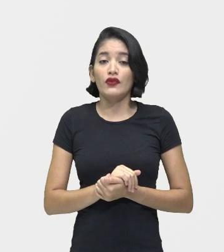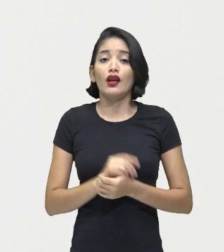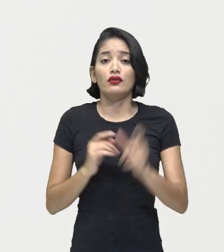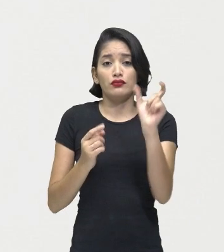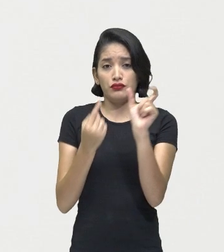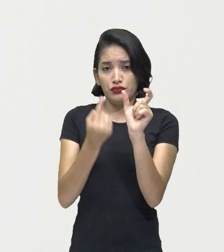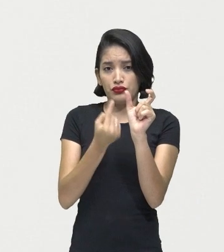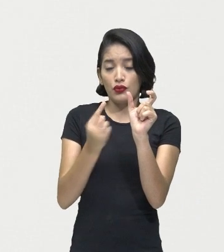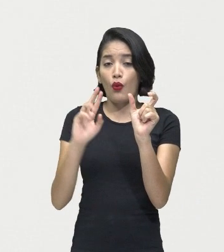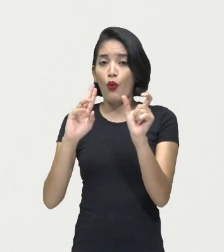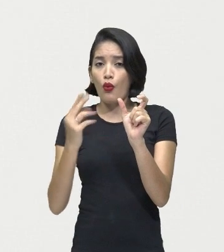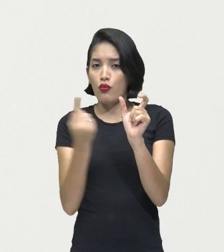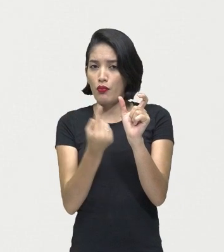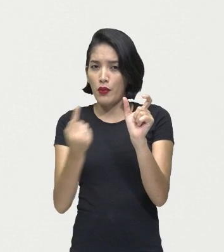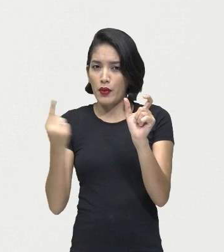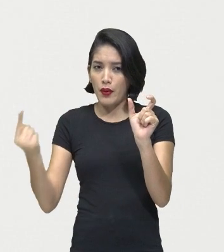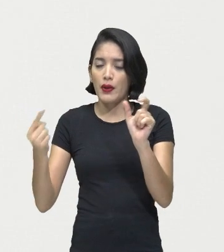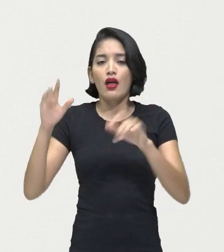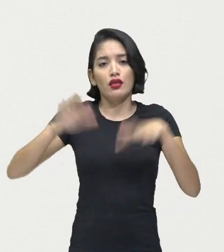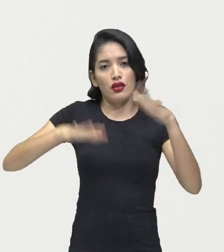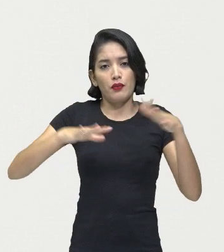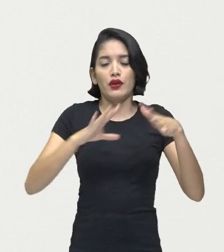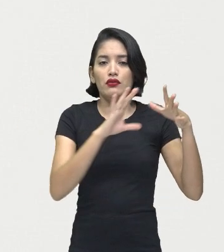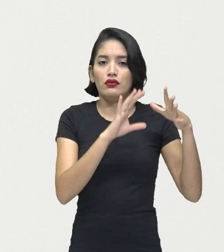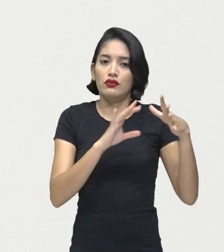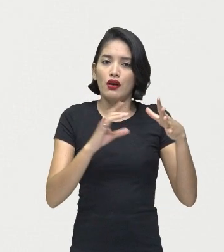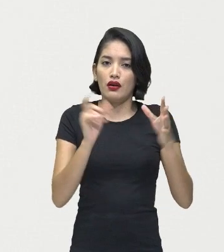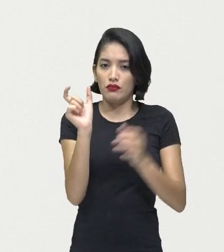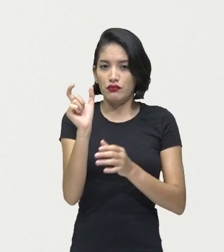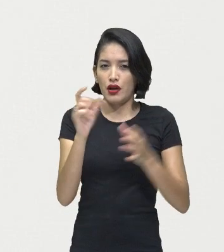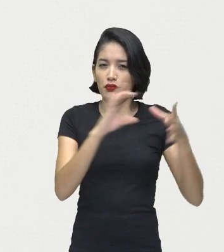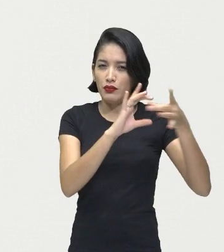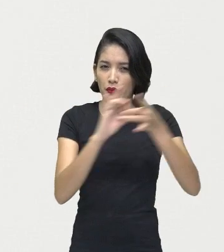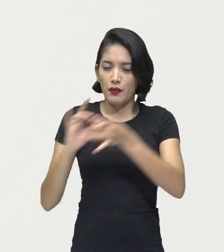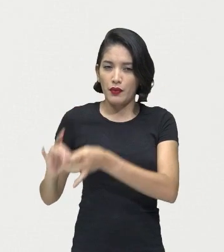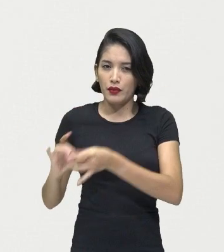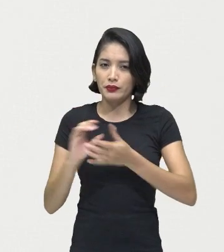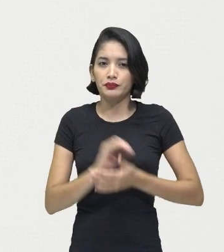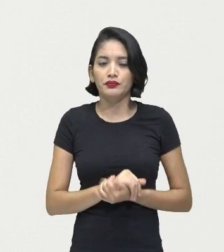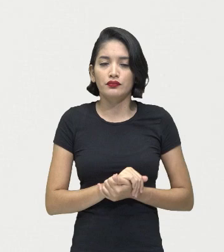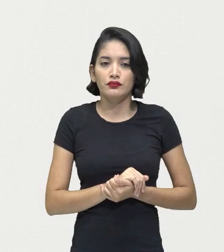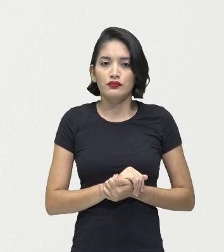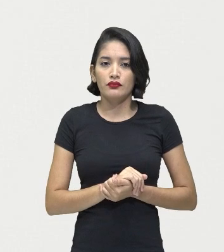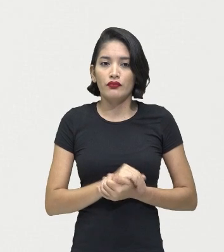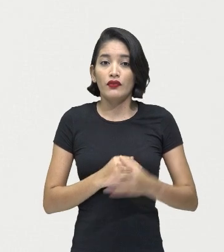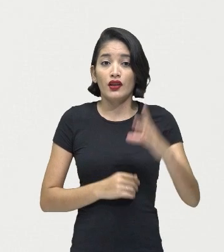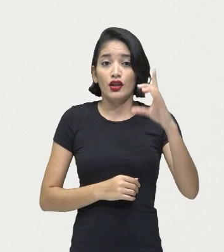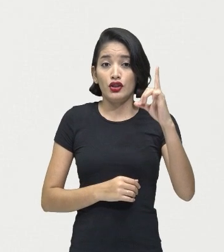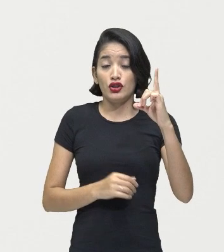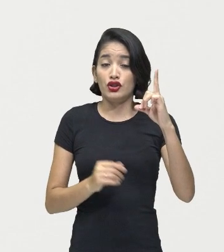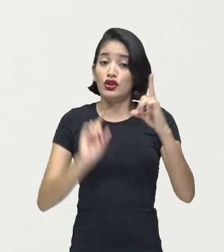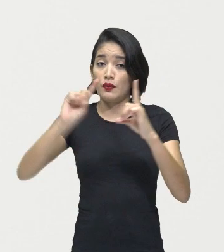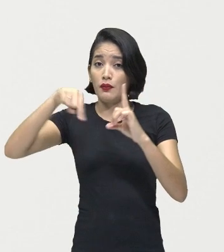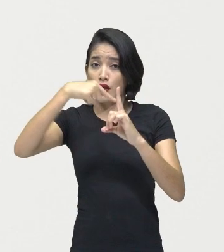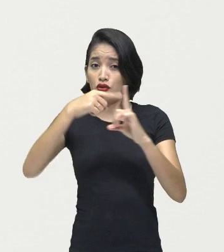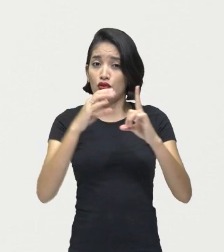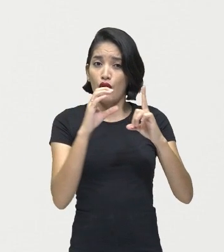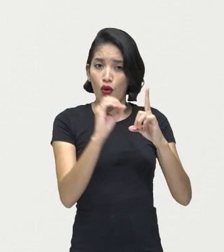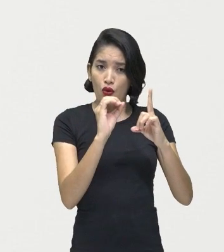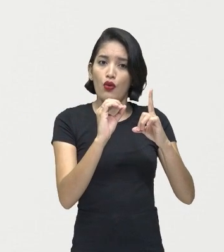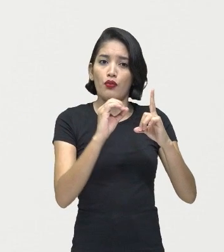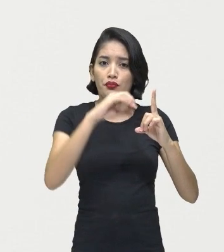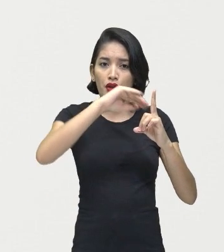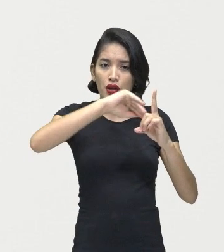plural, dependendo da palavra que vai estar no contexto, né? O de mais o o, vai cair o de, né?